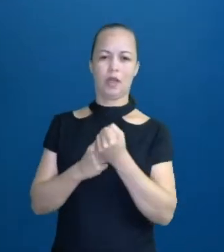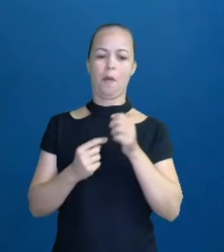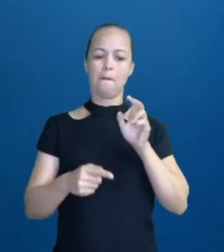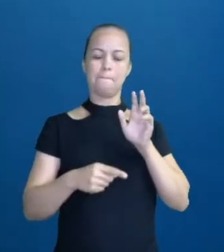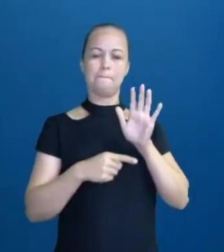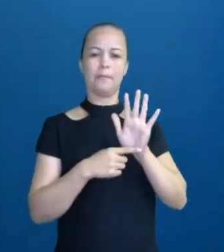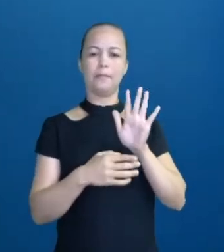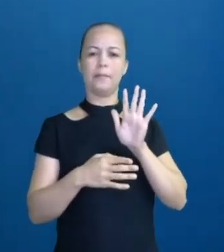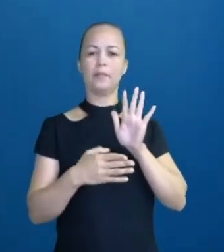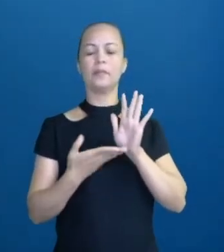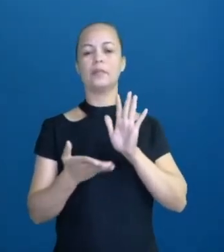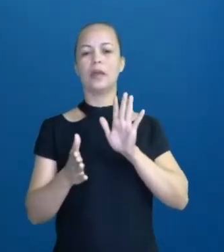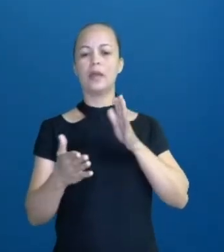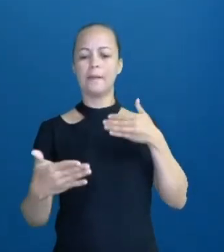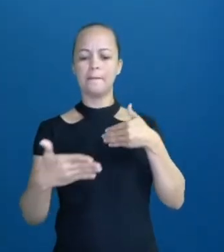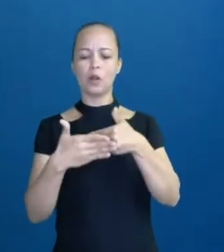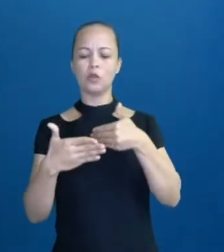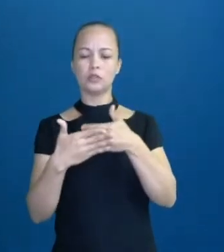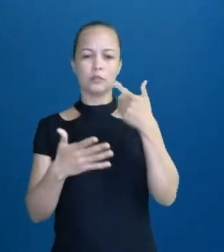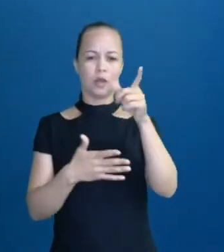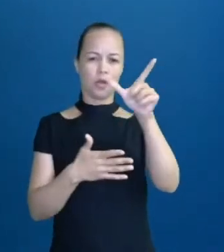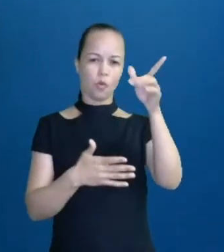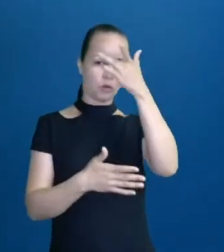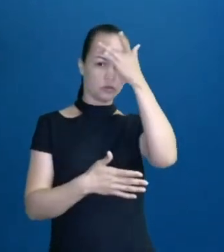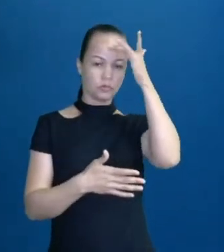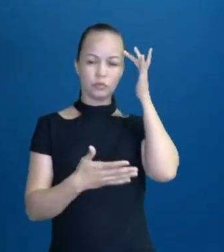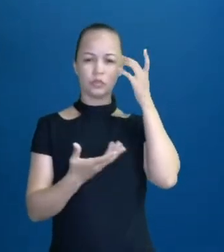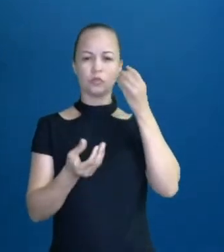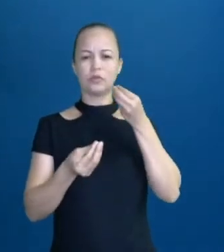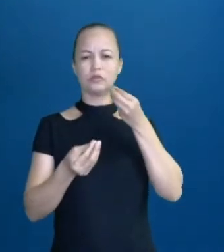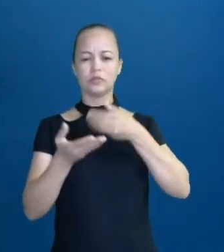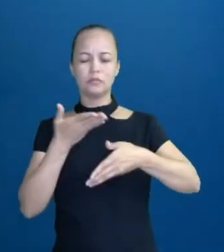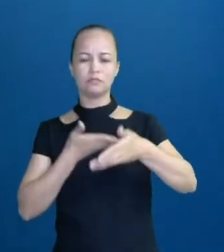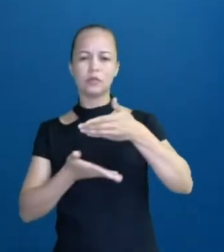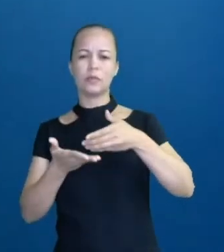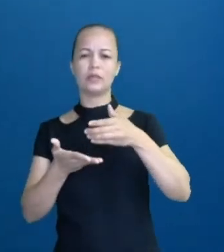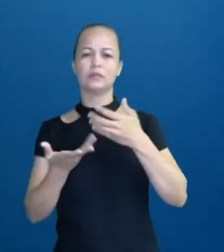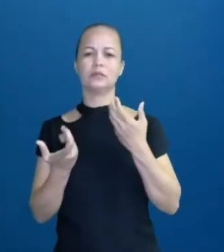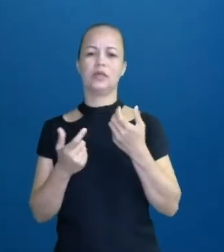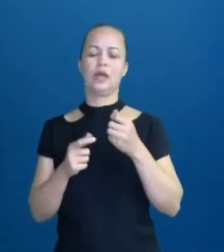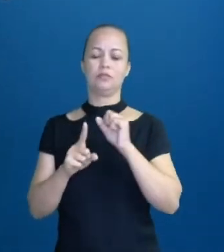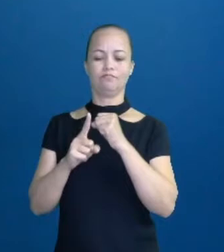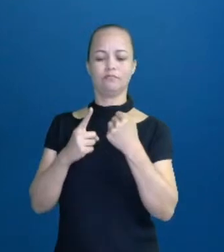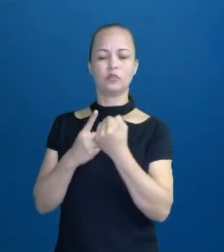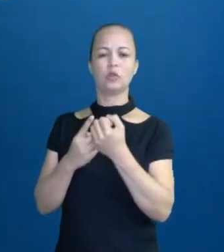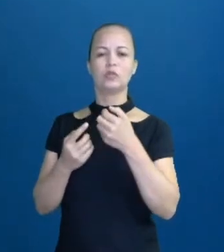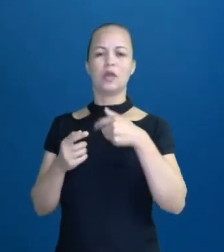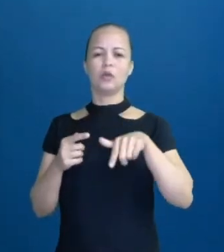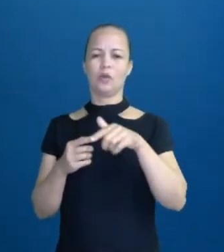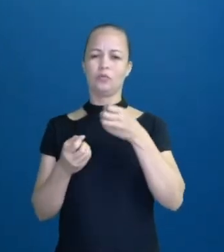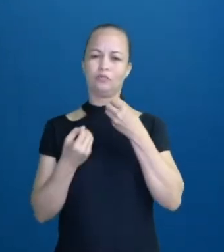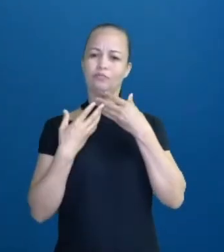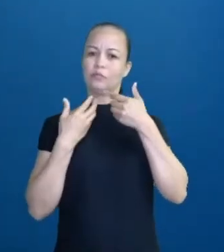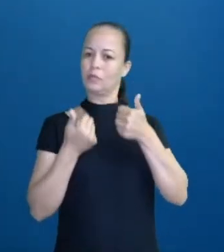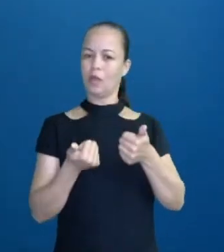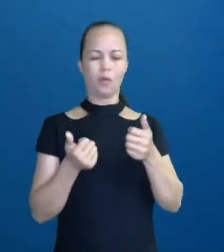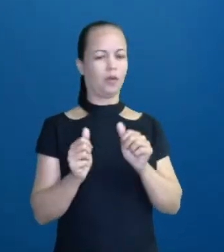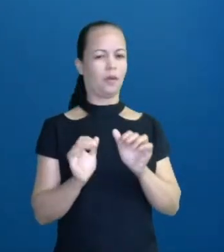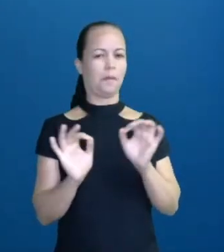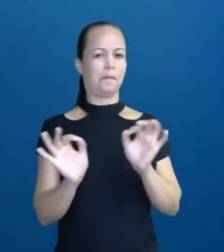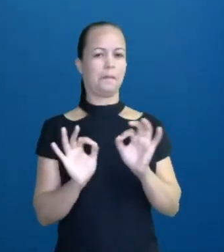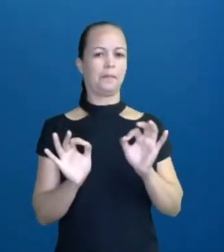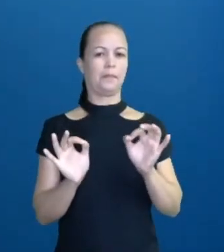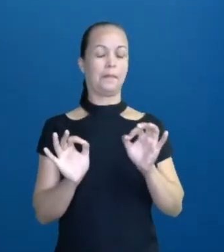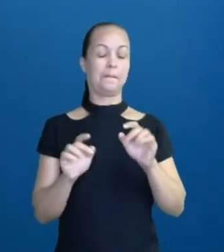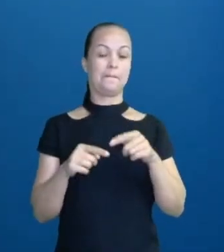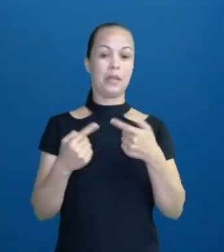se isso estiver interferindo e você considerar que o seu bem-estar social não está pleno devido à questão da pandemia, mesmo que você não